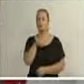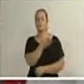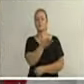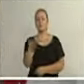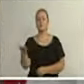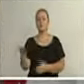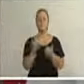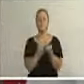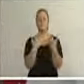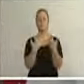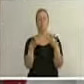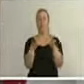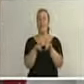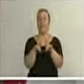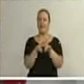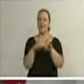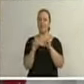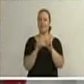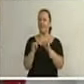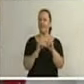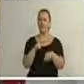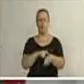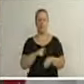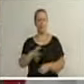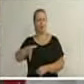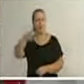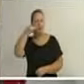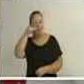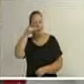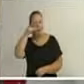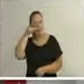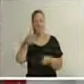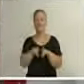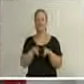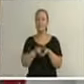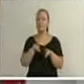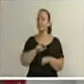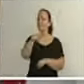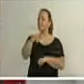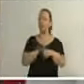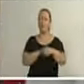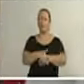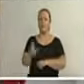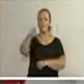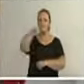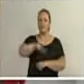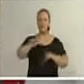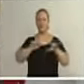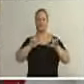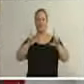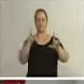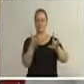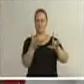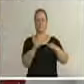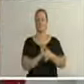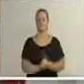câmeras da TVL, da internet, tanto no nosso momento ao vivo aqui à tarde, na sessão plenária, quanto na reprise. Senhores,